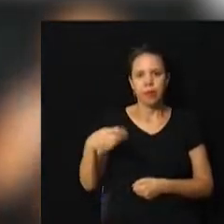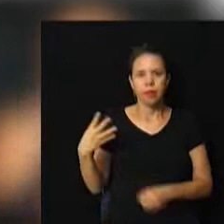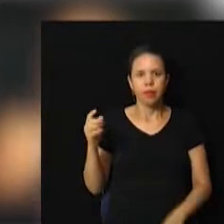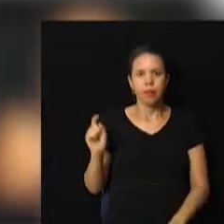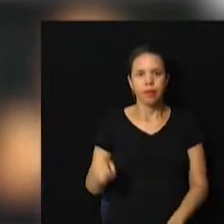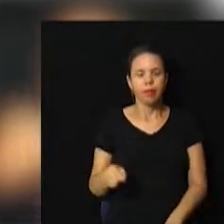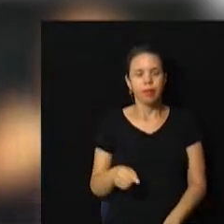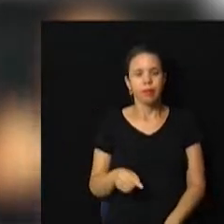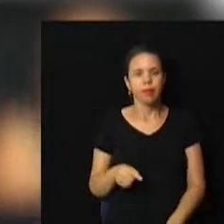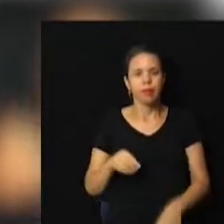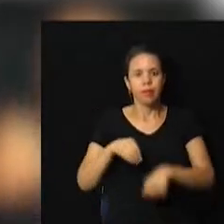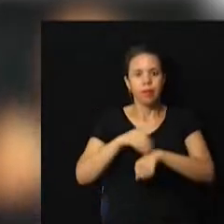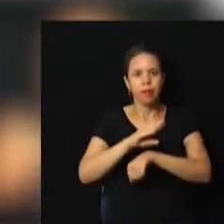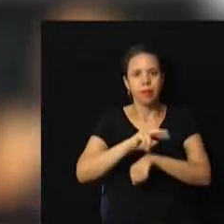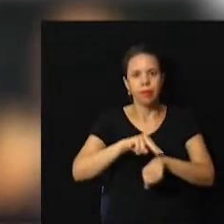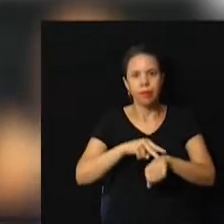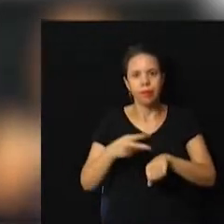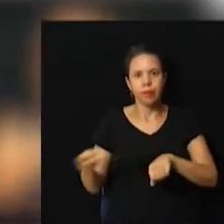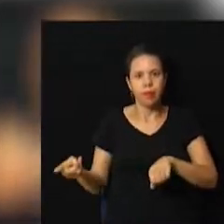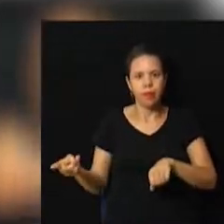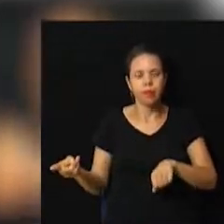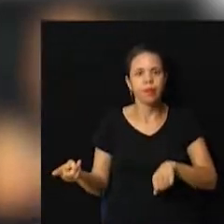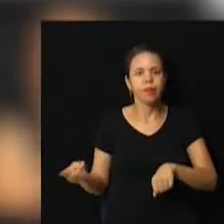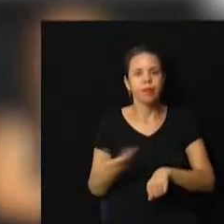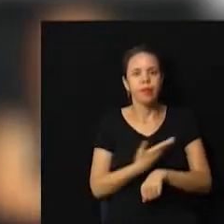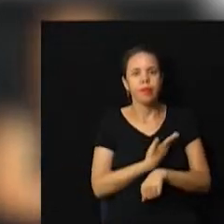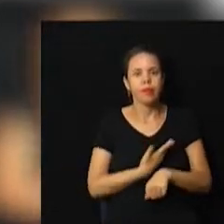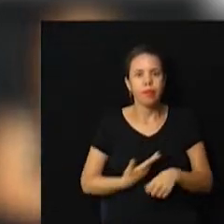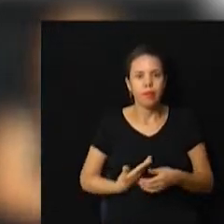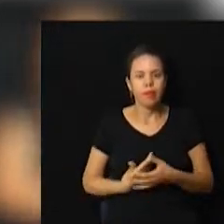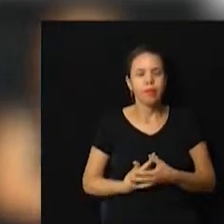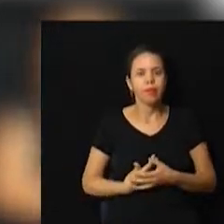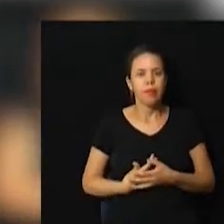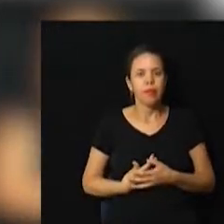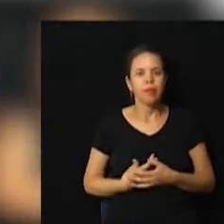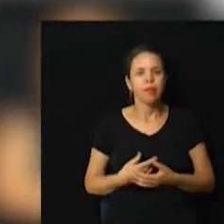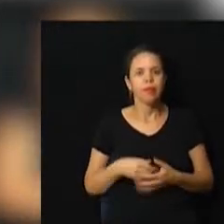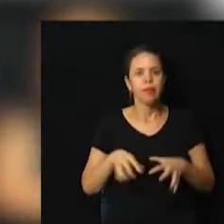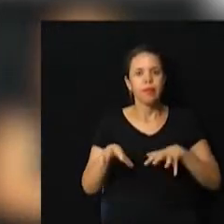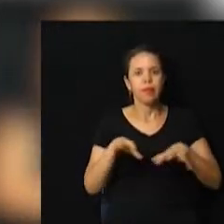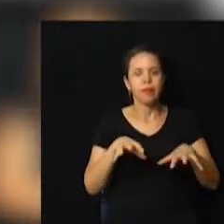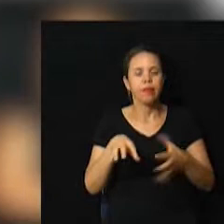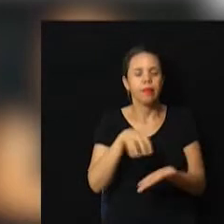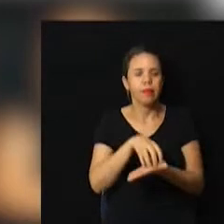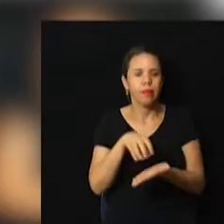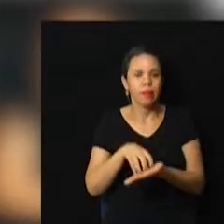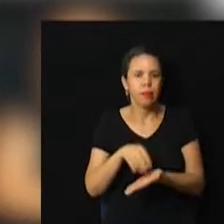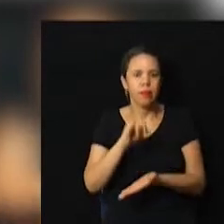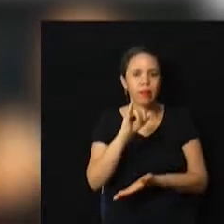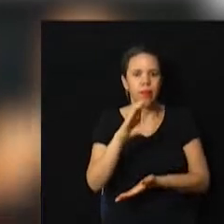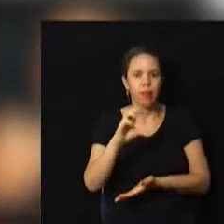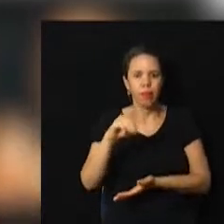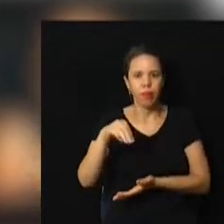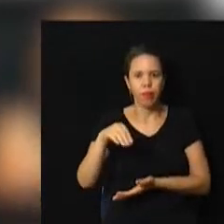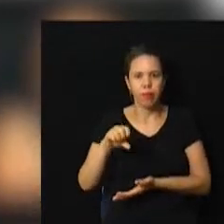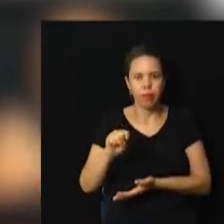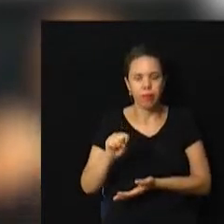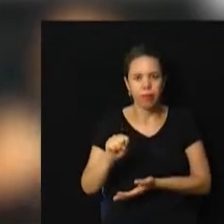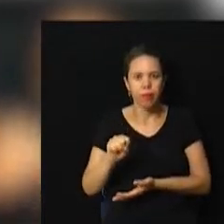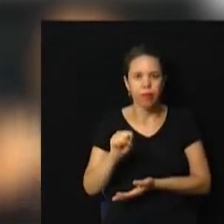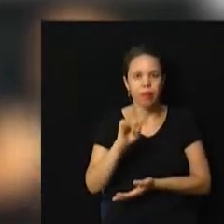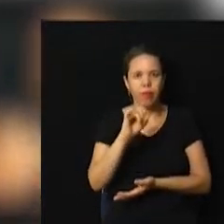mil, e as transferências do Estado, mais centralizada no ICMS e